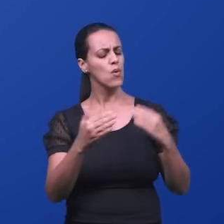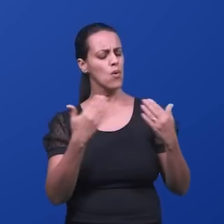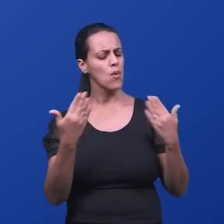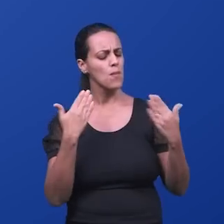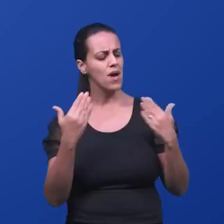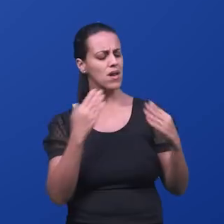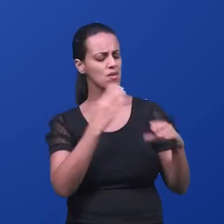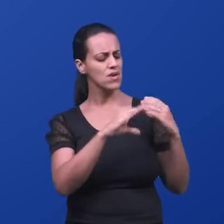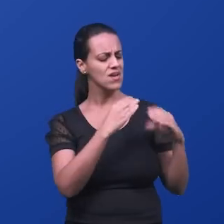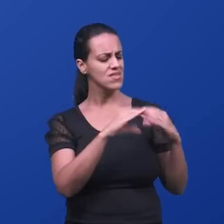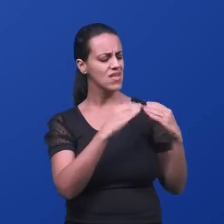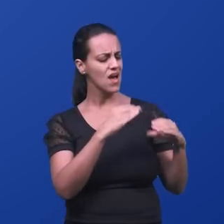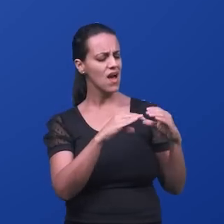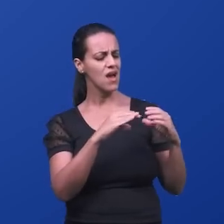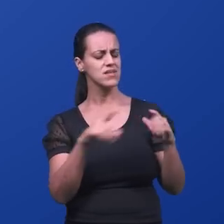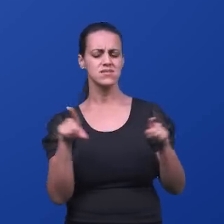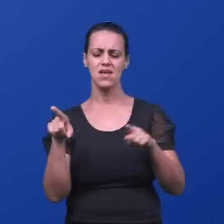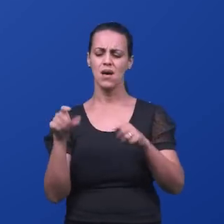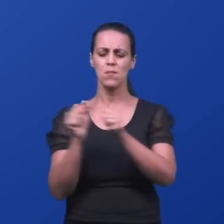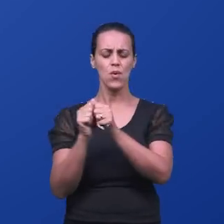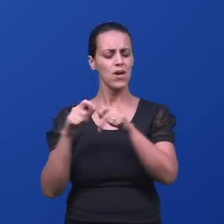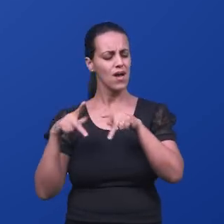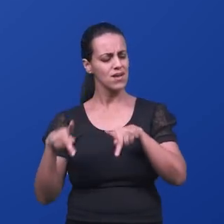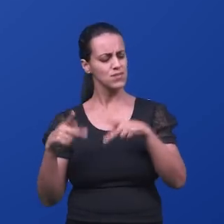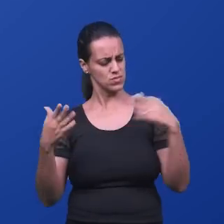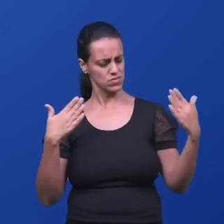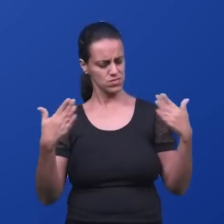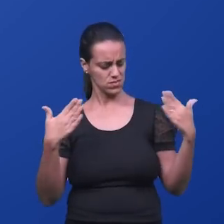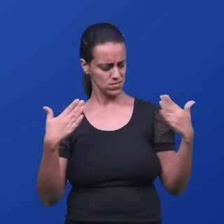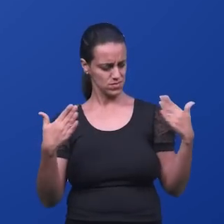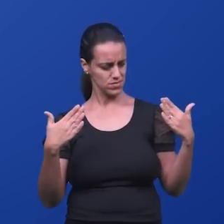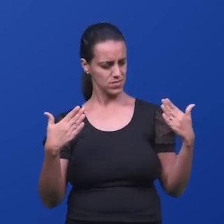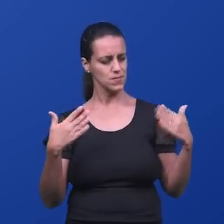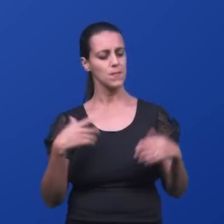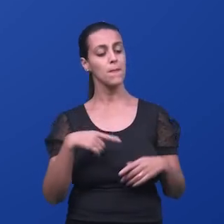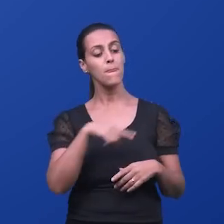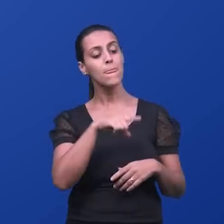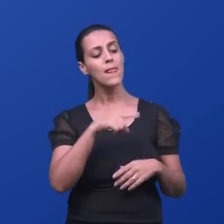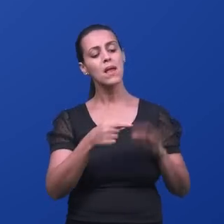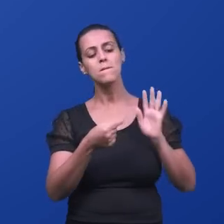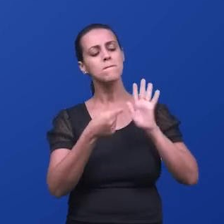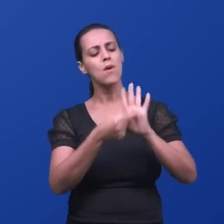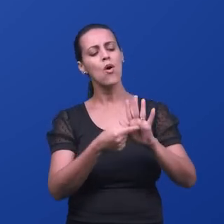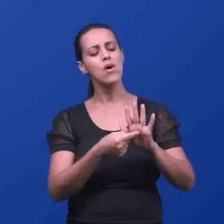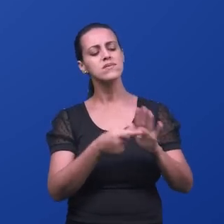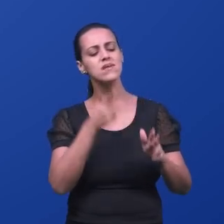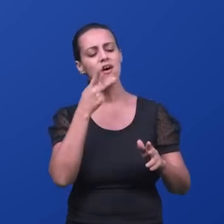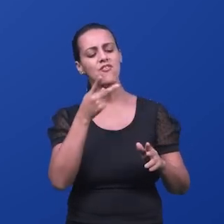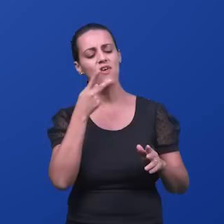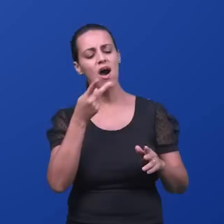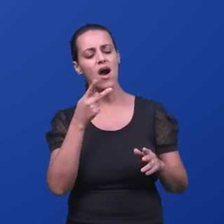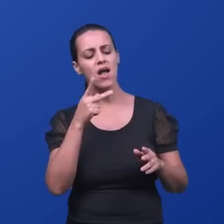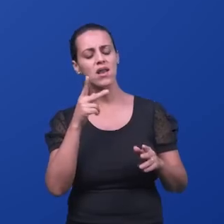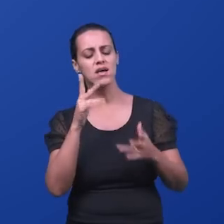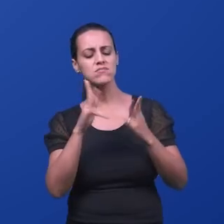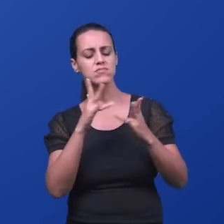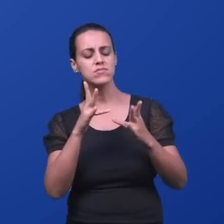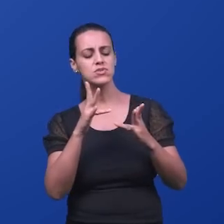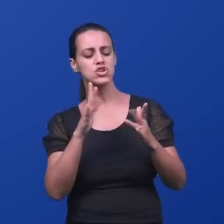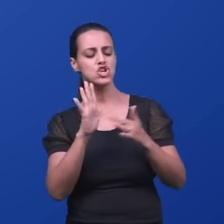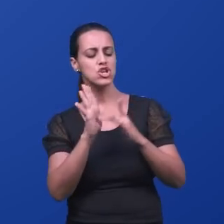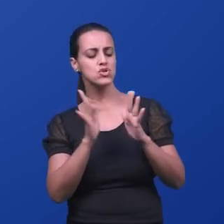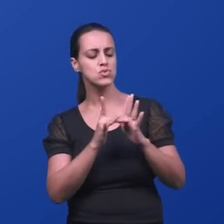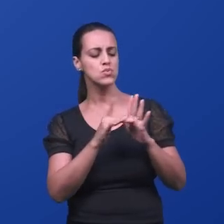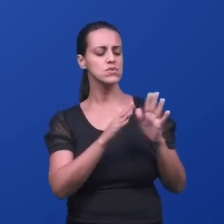capítulo 2, versículo 10, com o que está escrito em Apocalipse 22:20, identifique as falas do noivo Jesus e